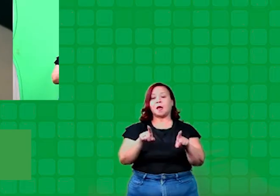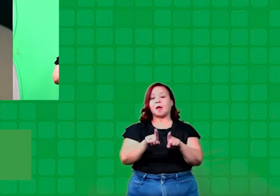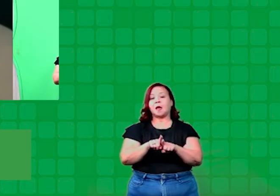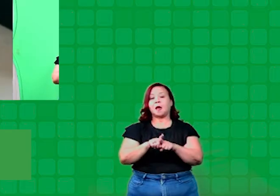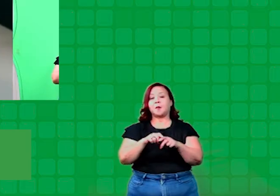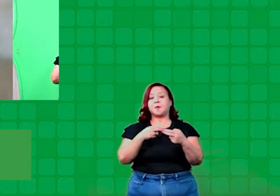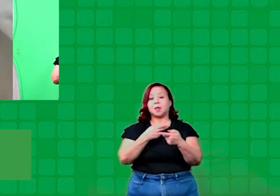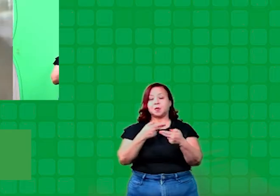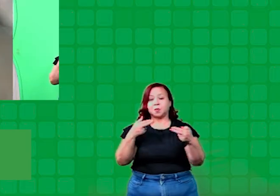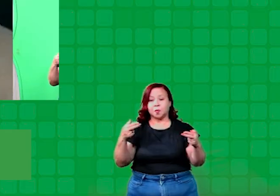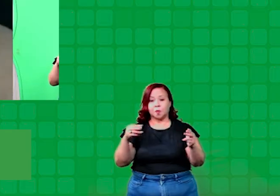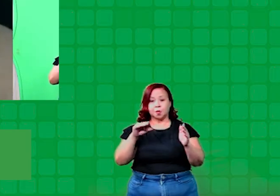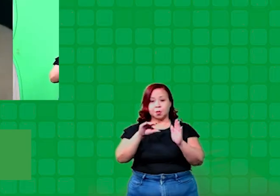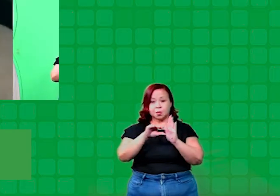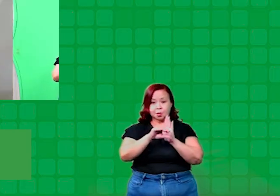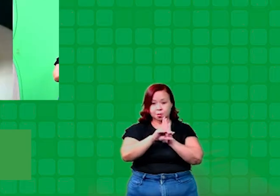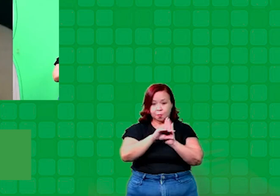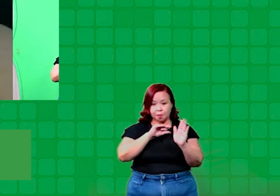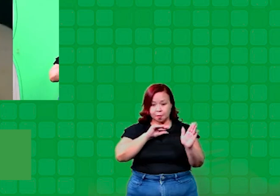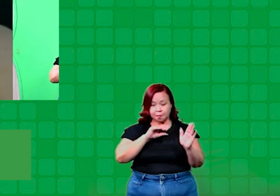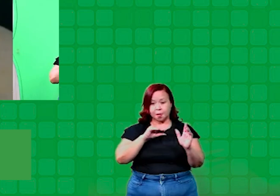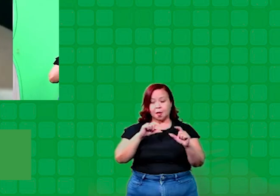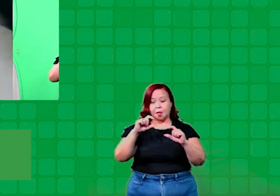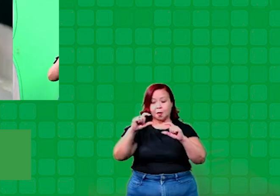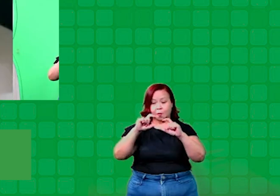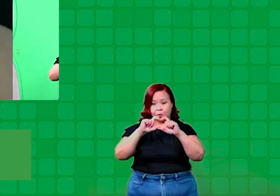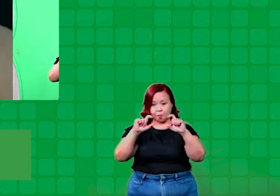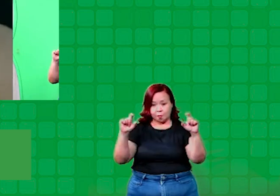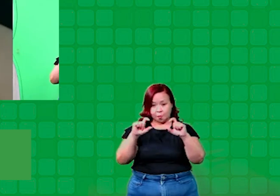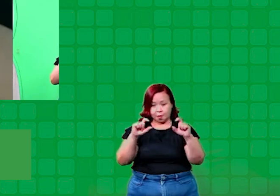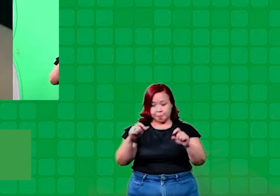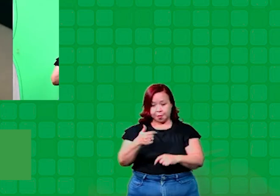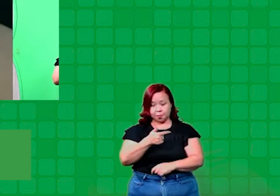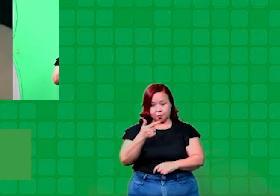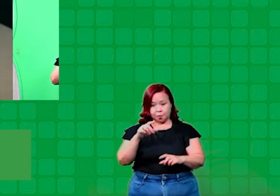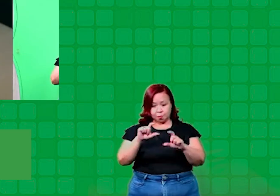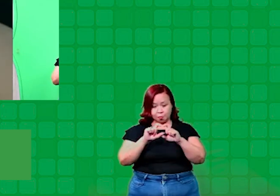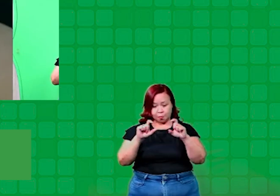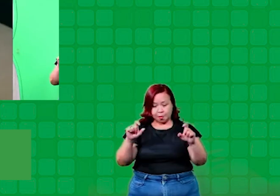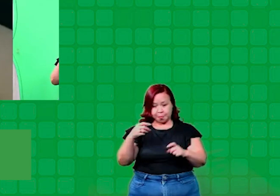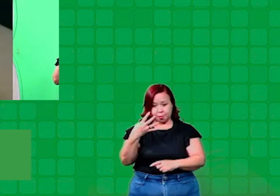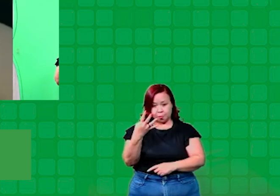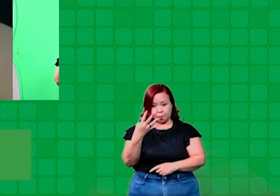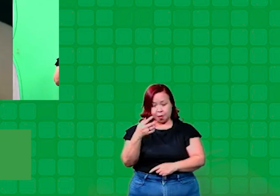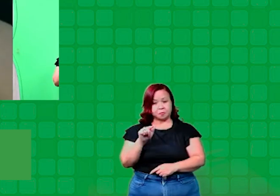com os capítulos. Do capítulo 2 vai para o capítulo 4 e não tem capítulo 3.